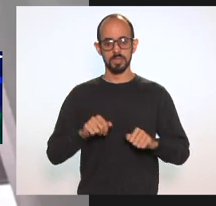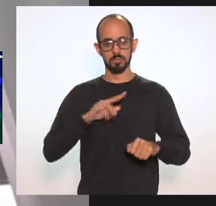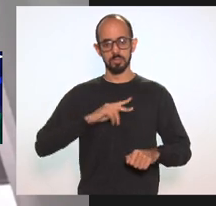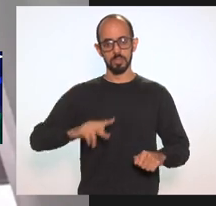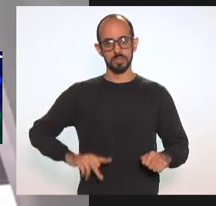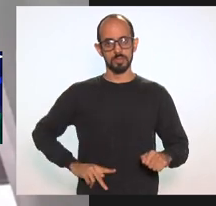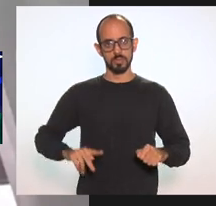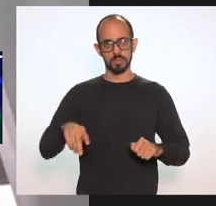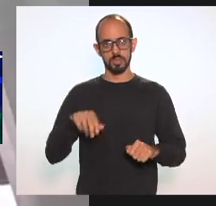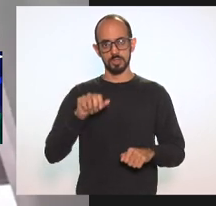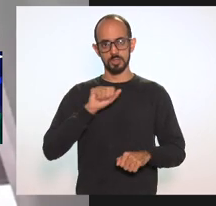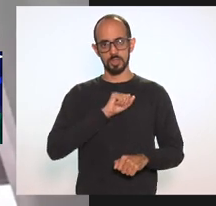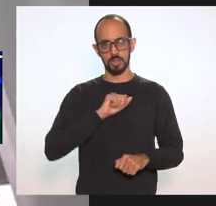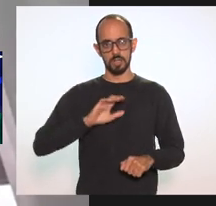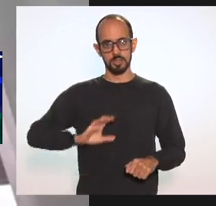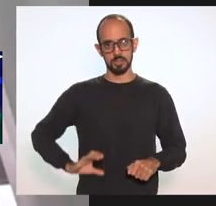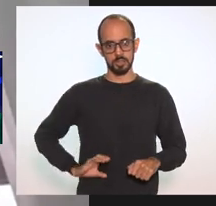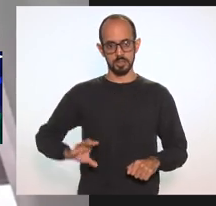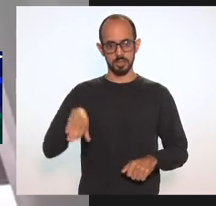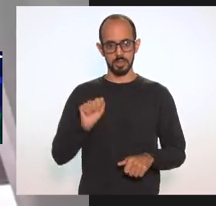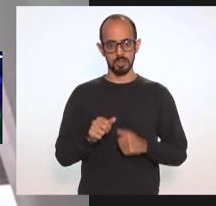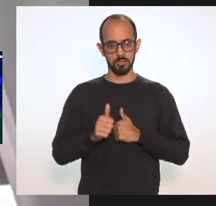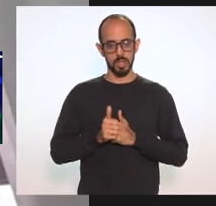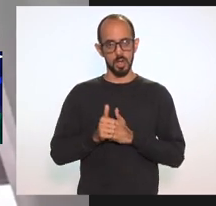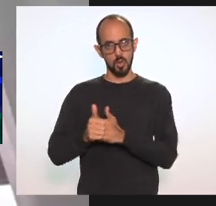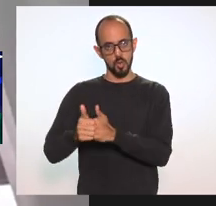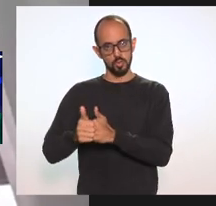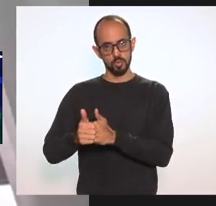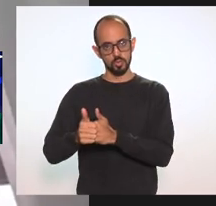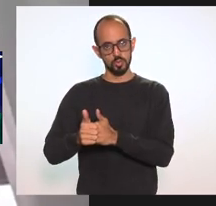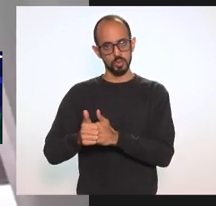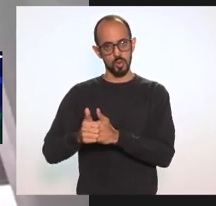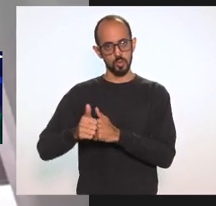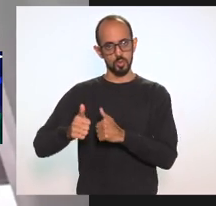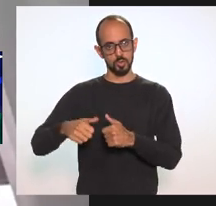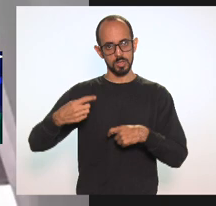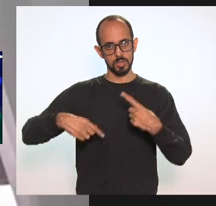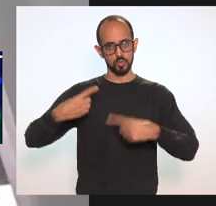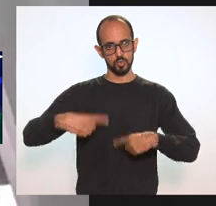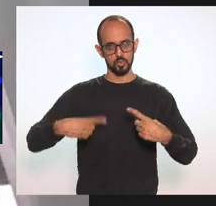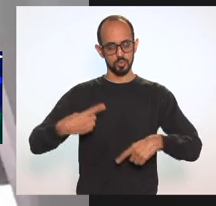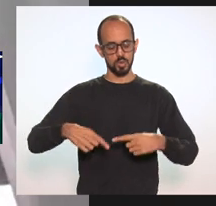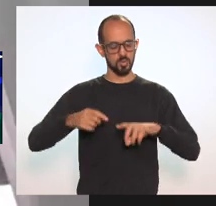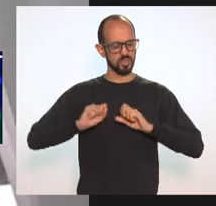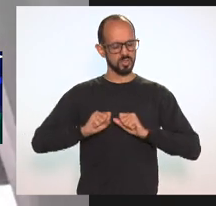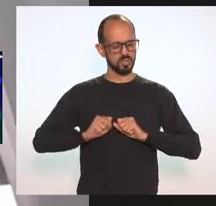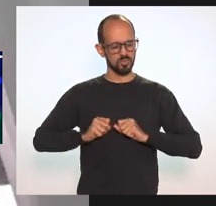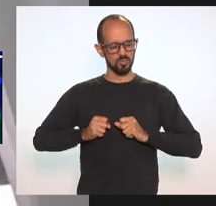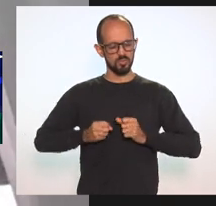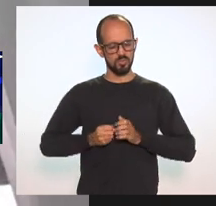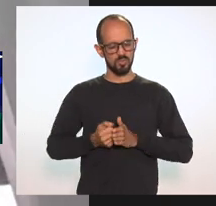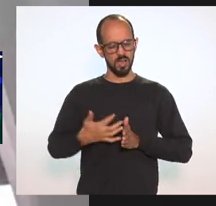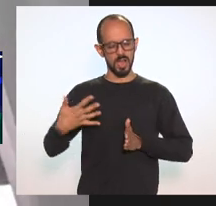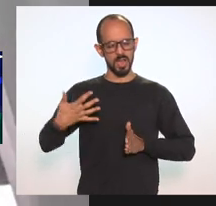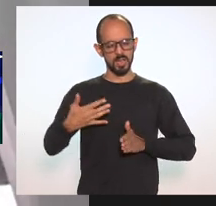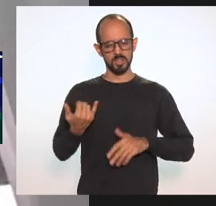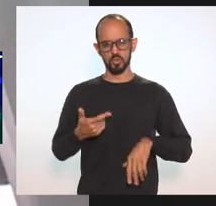presidente André Ceciliano pela compulsão dessa discussão e de tantas outras discussões